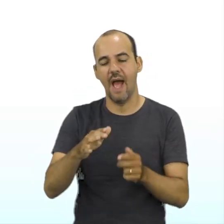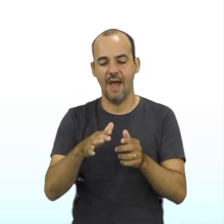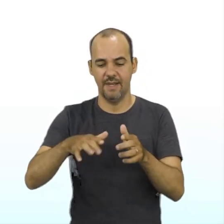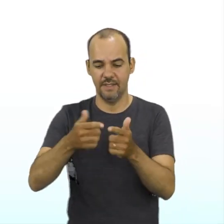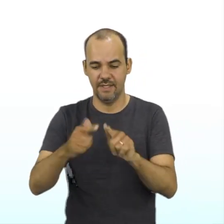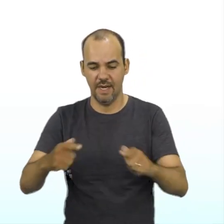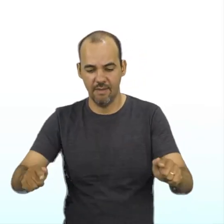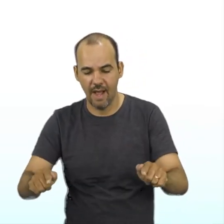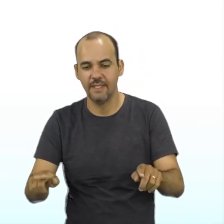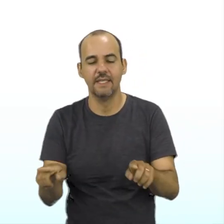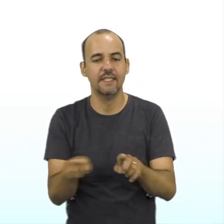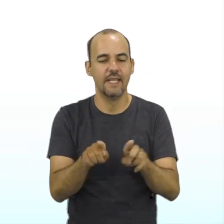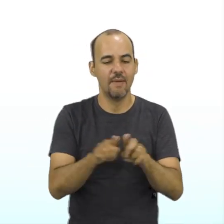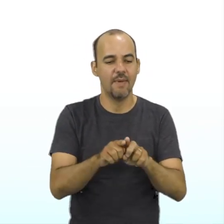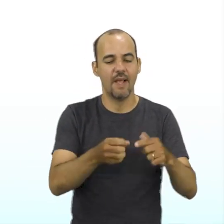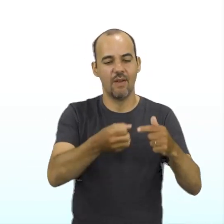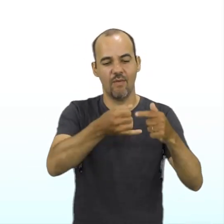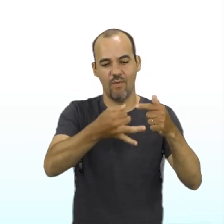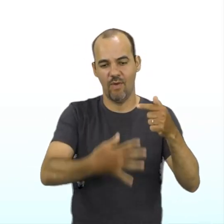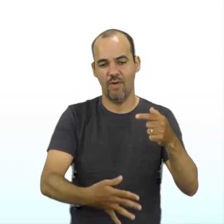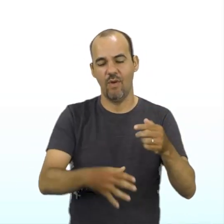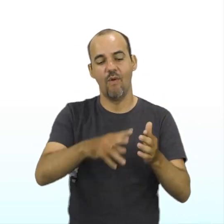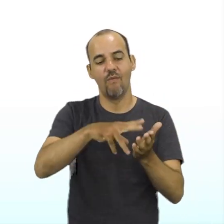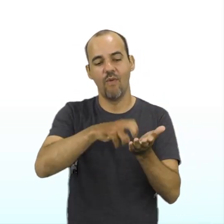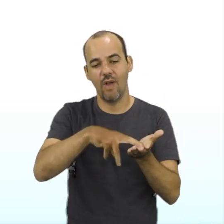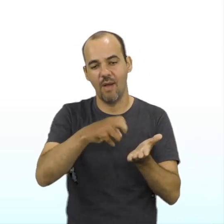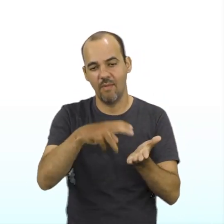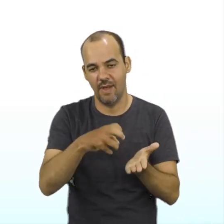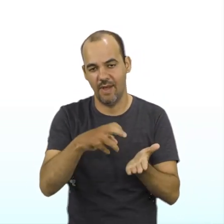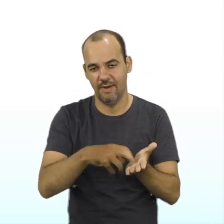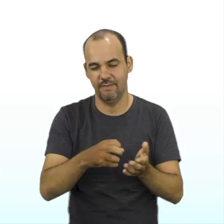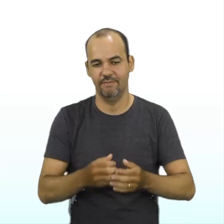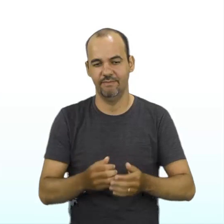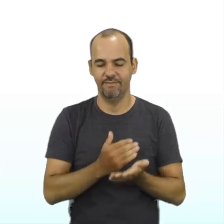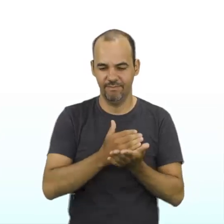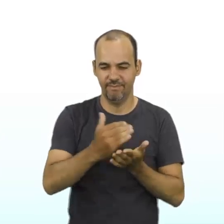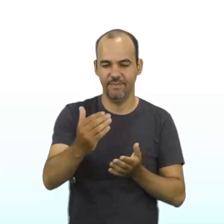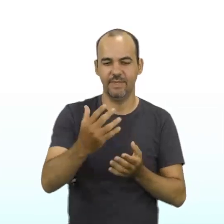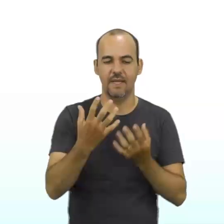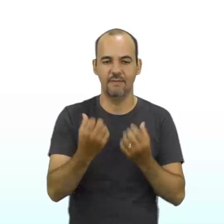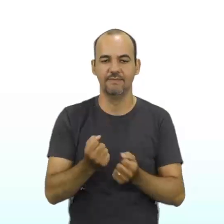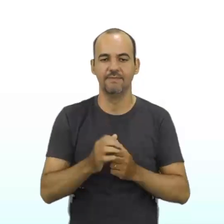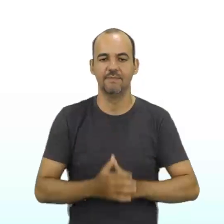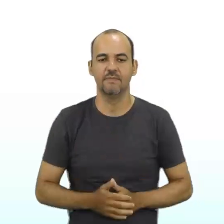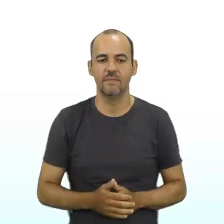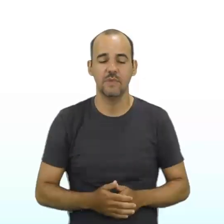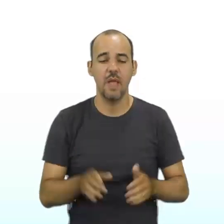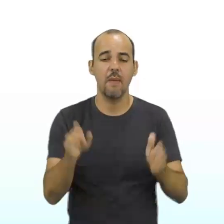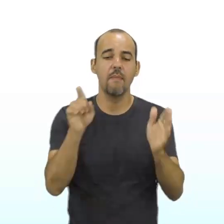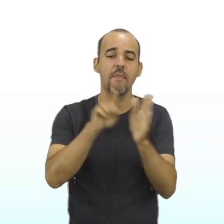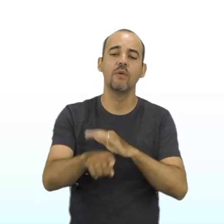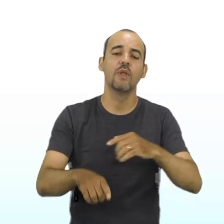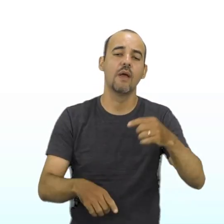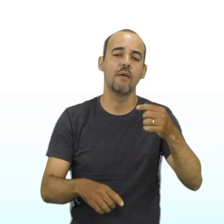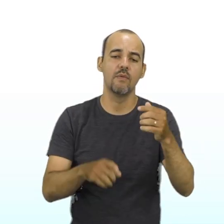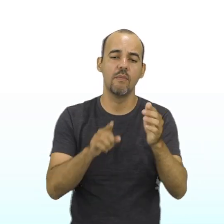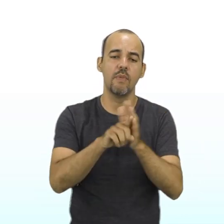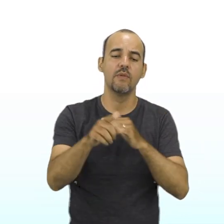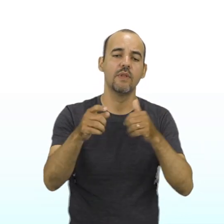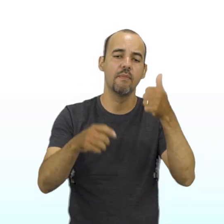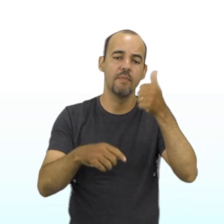também o vocabulário, tá bom? Então vamos lá começar. A questão 1 começa assim, com esse texto. O que é